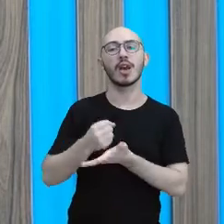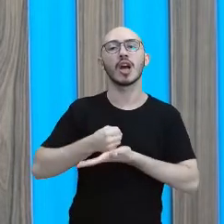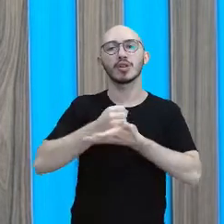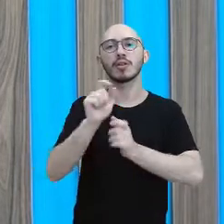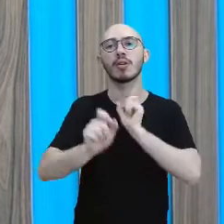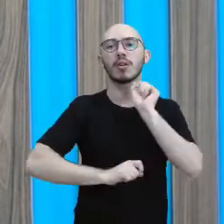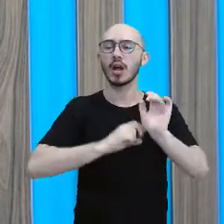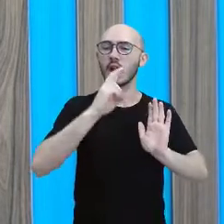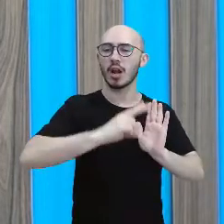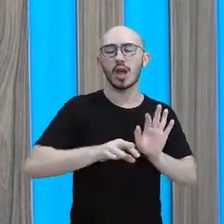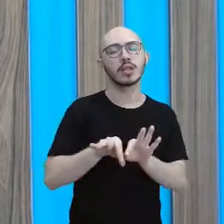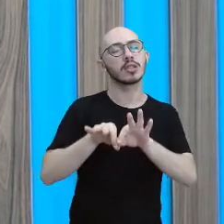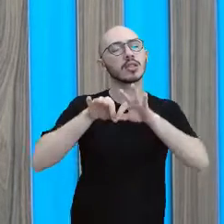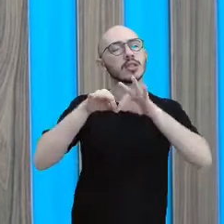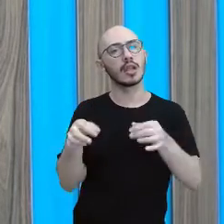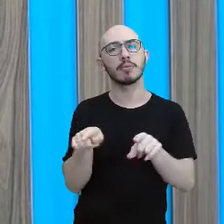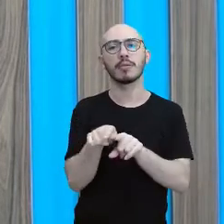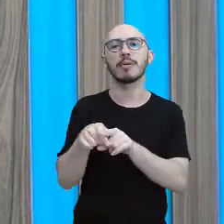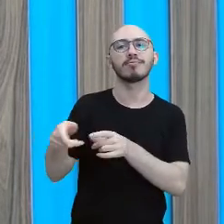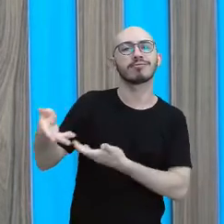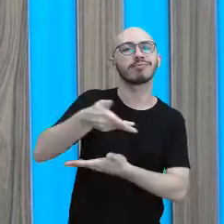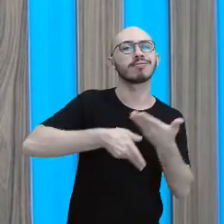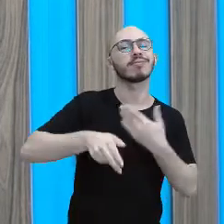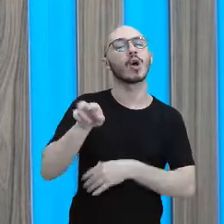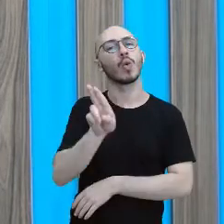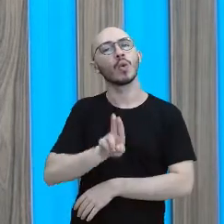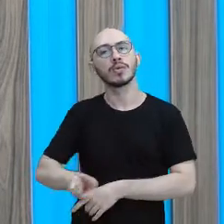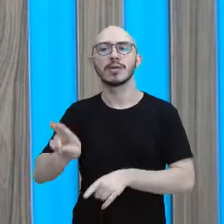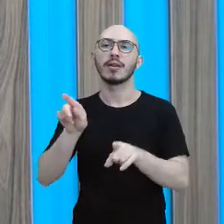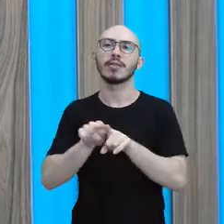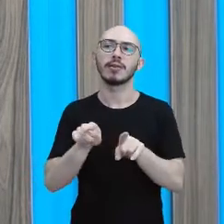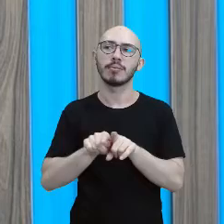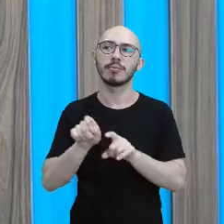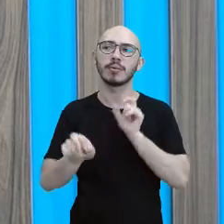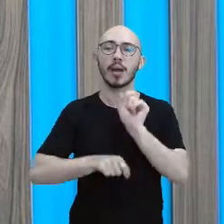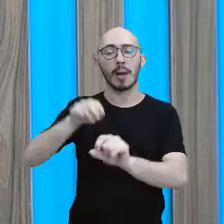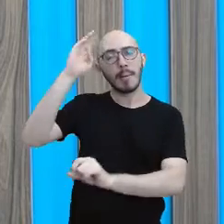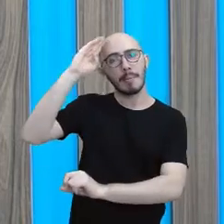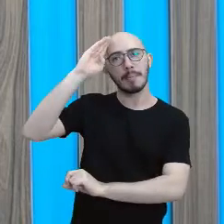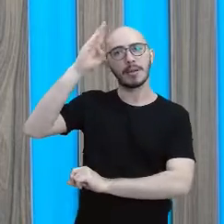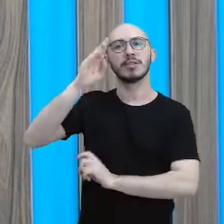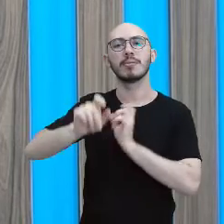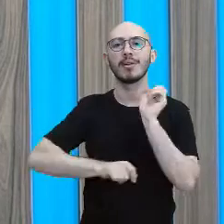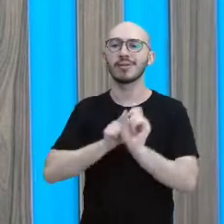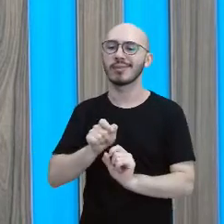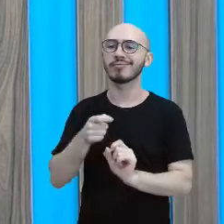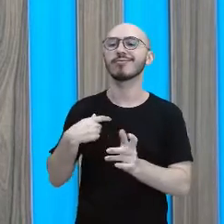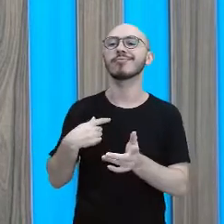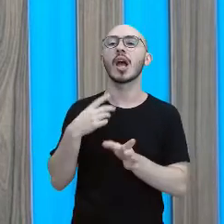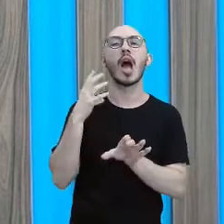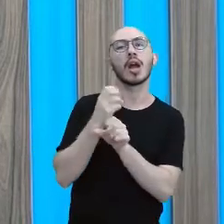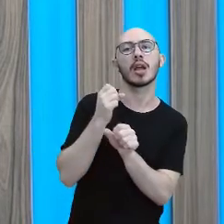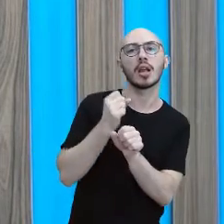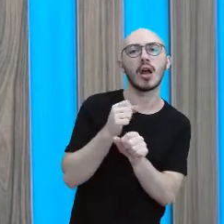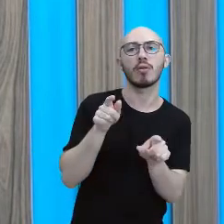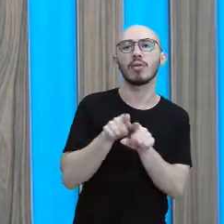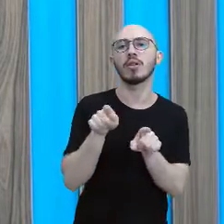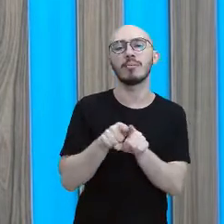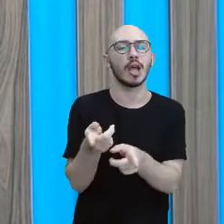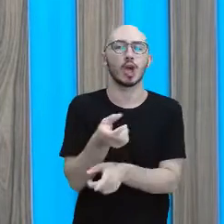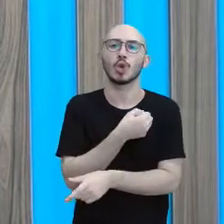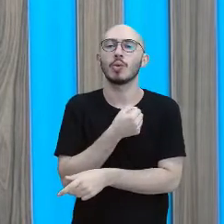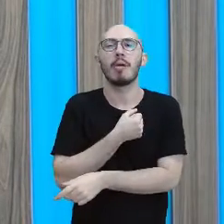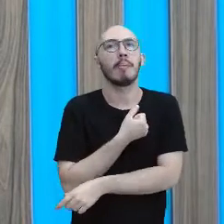número de maneira mais simples, manipular esse número de maneira mais simples e, principalmente, fazer as operações com números